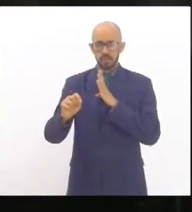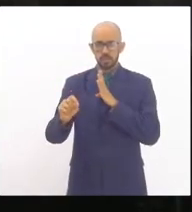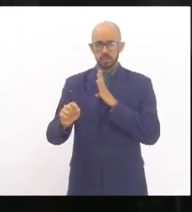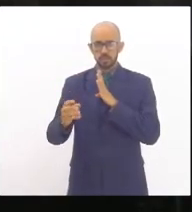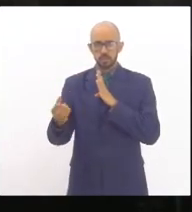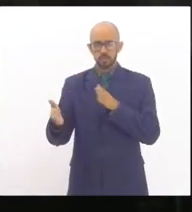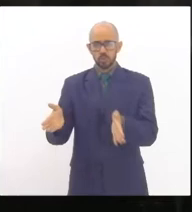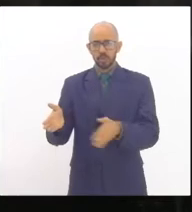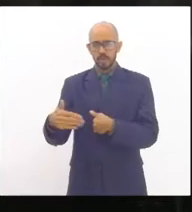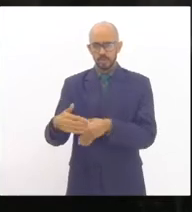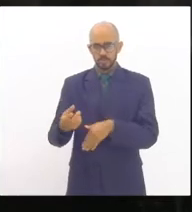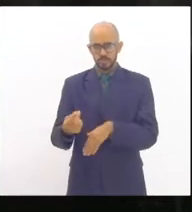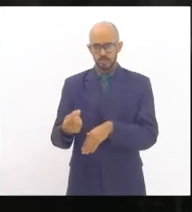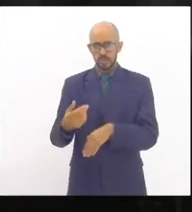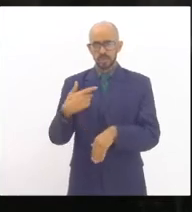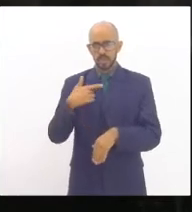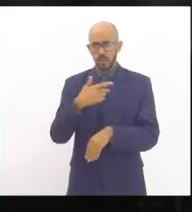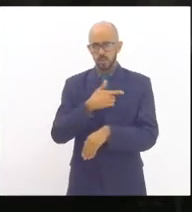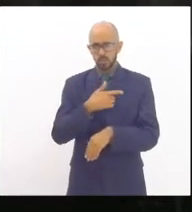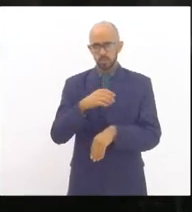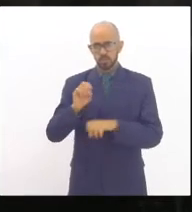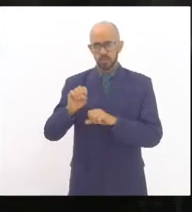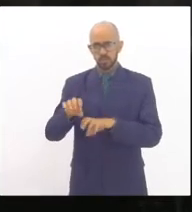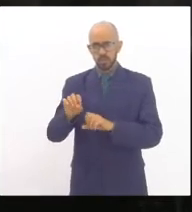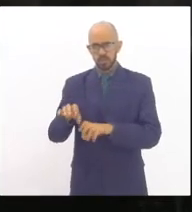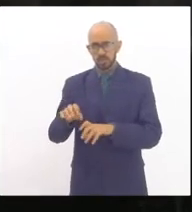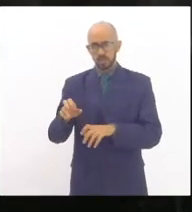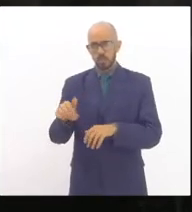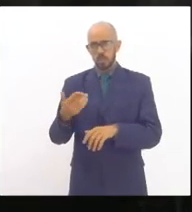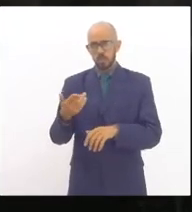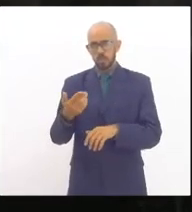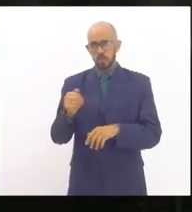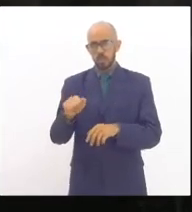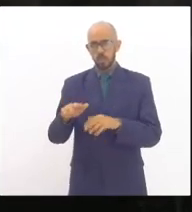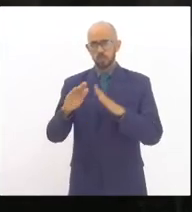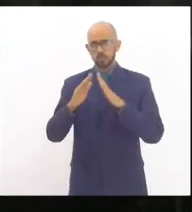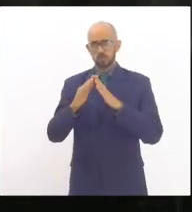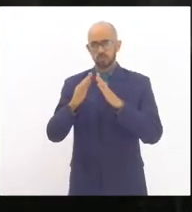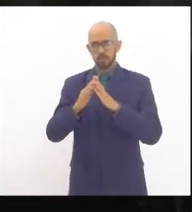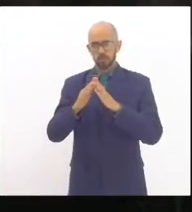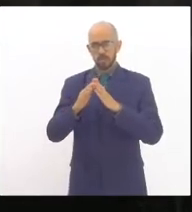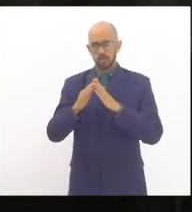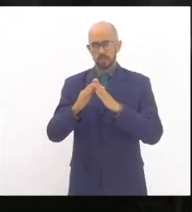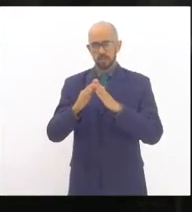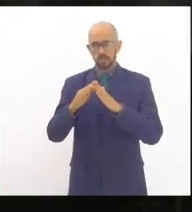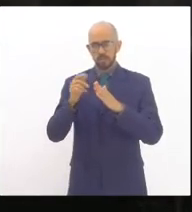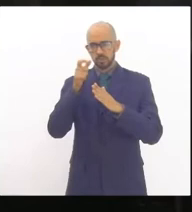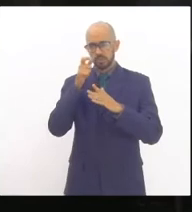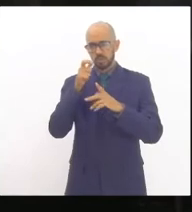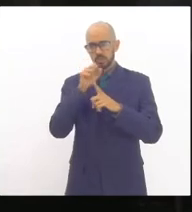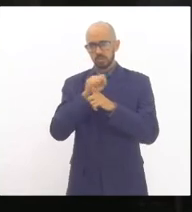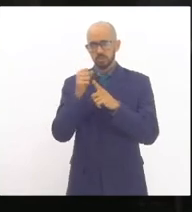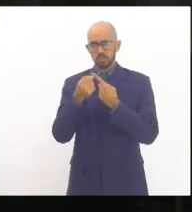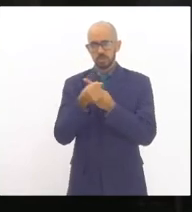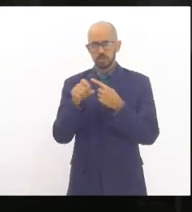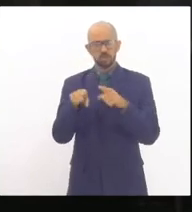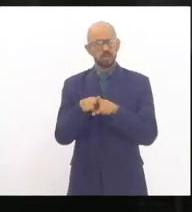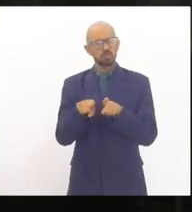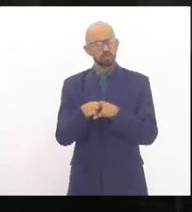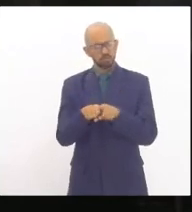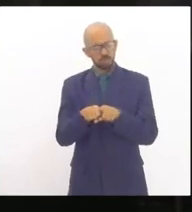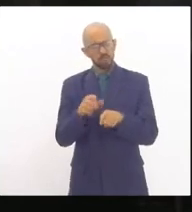educação ou na segurança pública ou na habitação de interesse por interesse social e fico também me